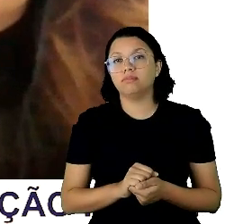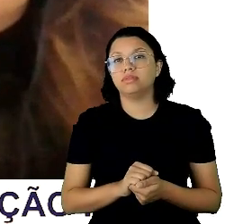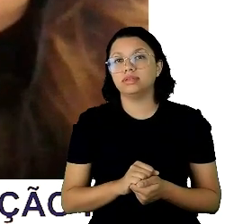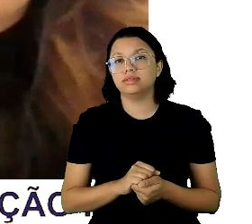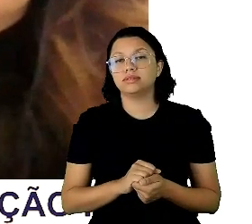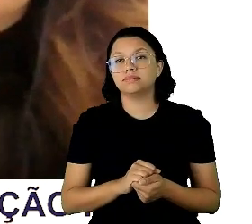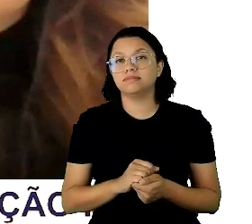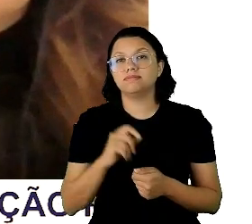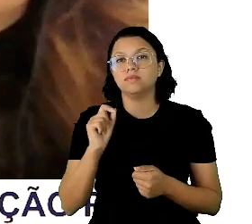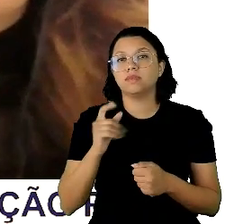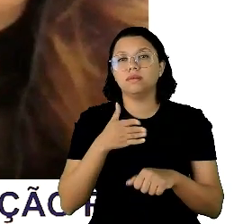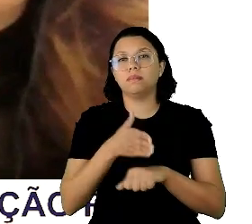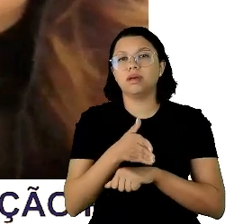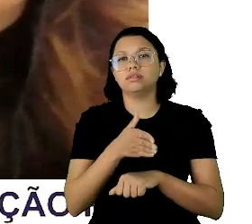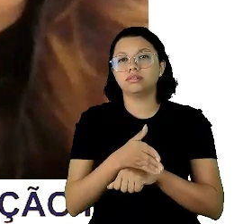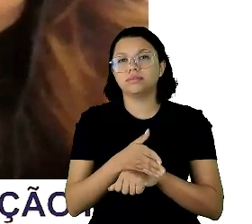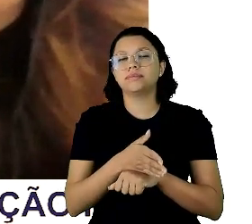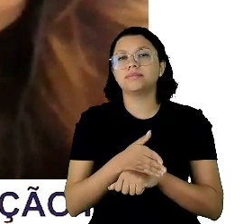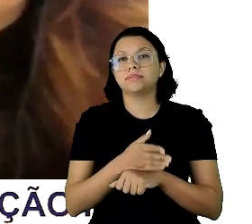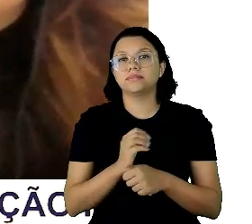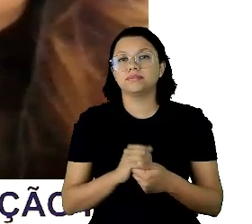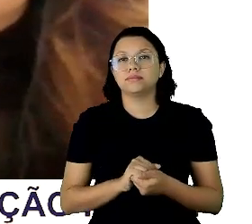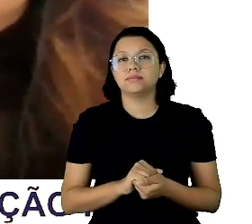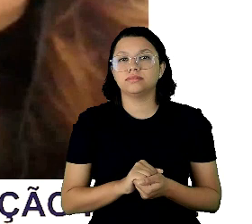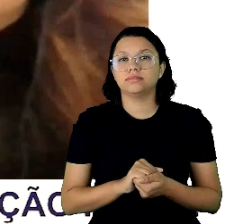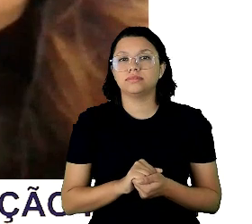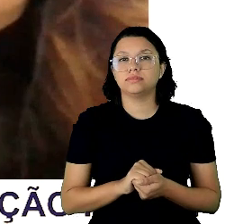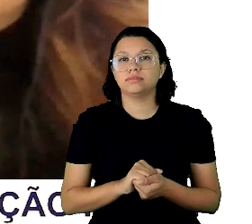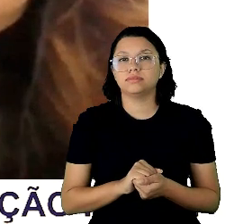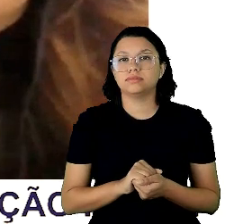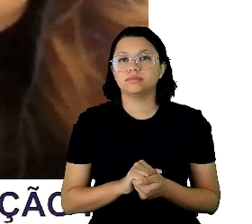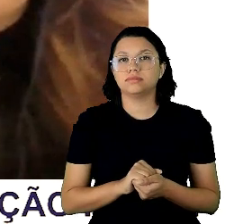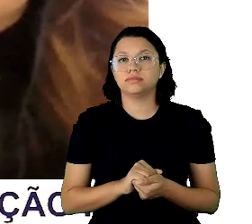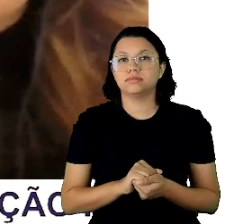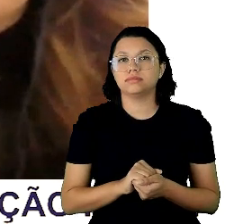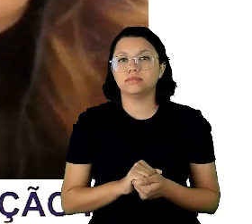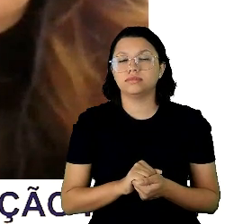forma, participam, de certa forma, eles estão